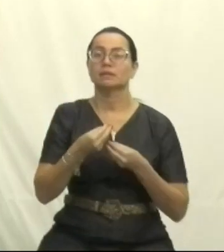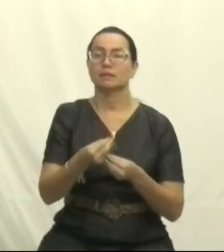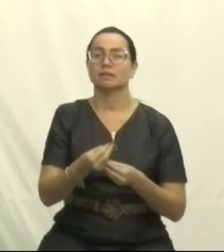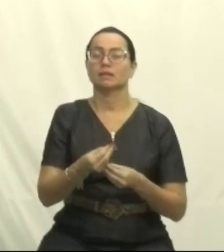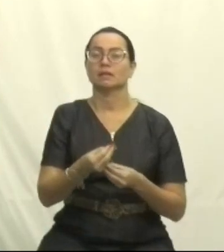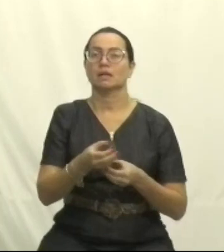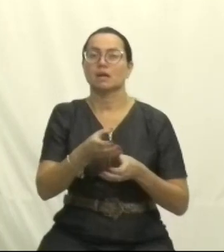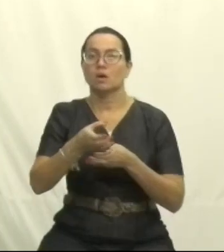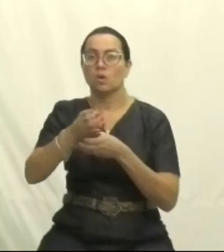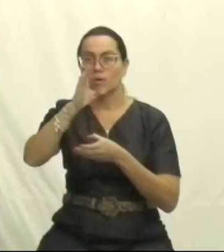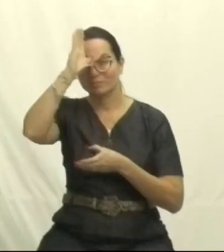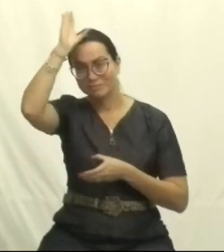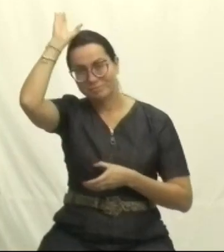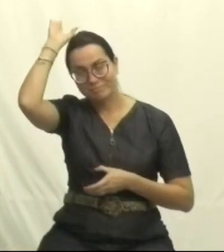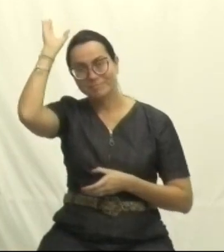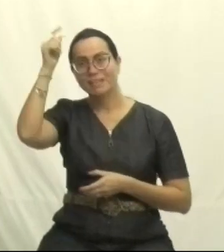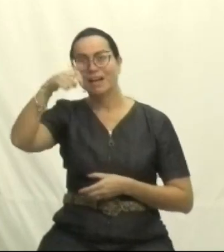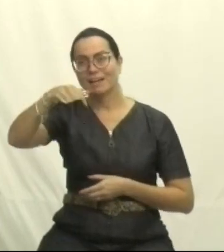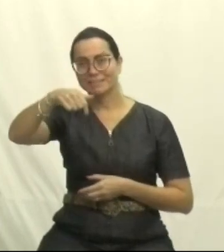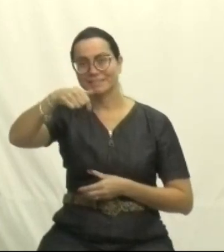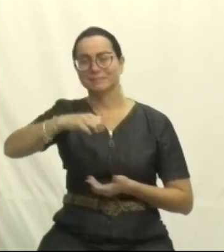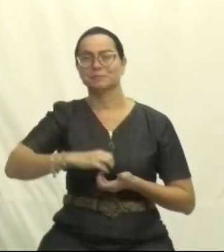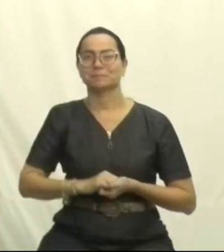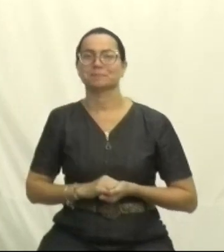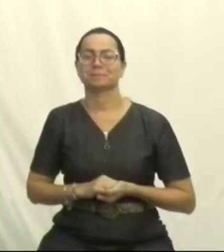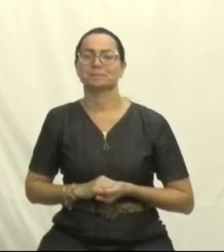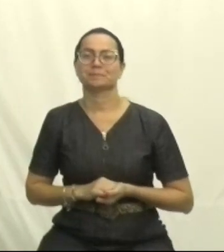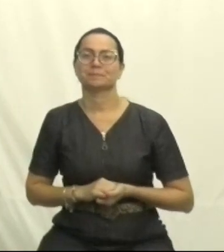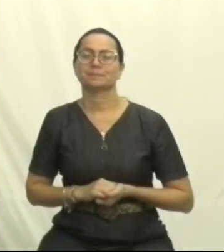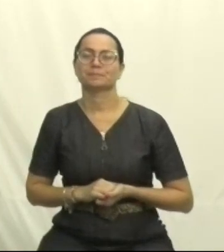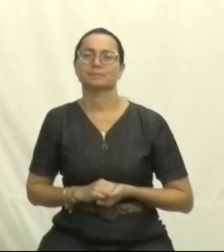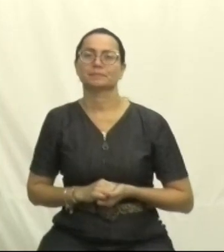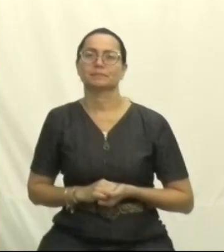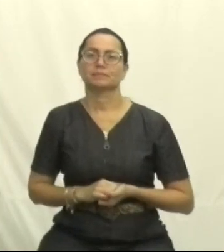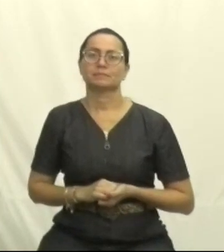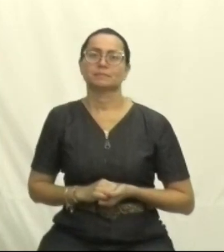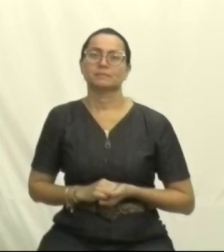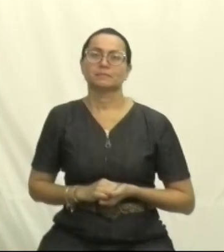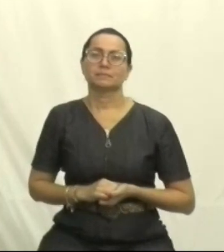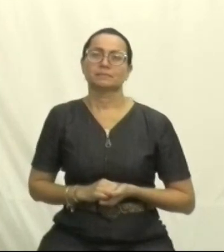faz presente aqui na Câmara de Vereadores.